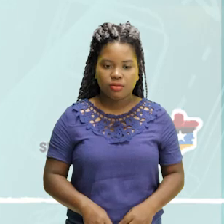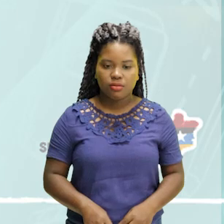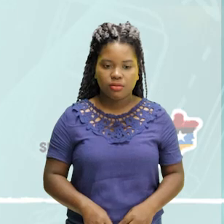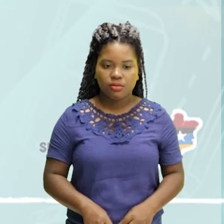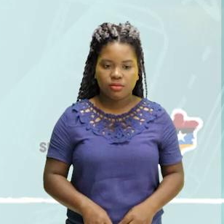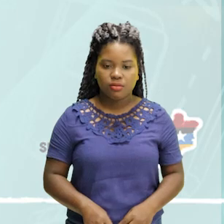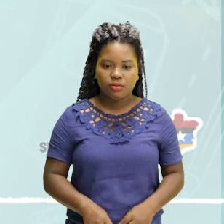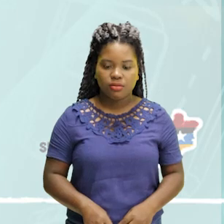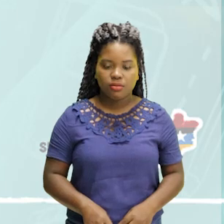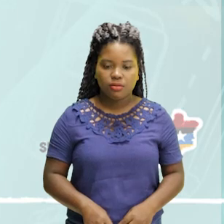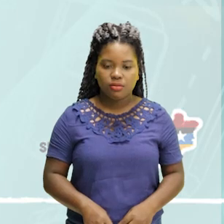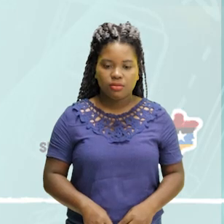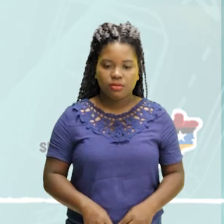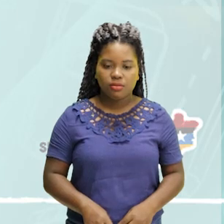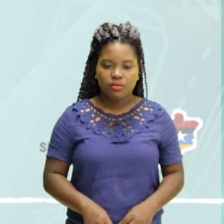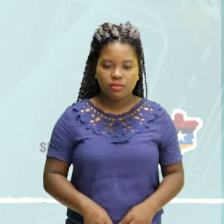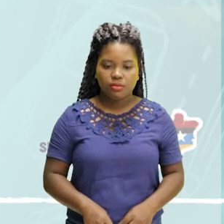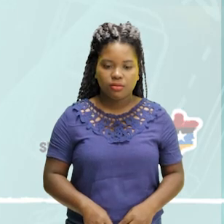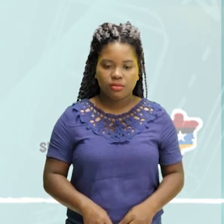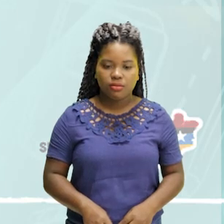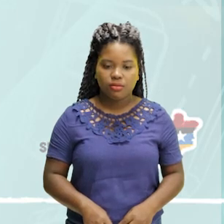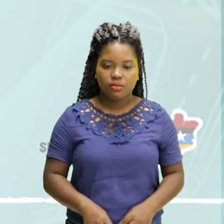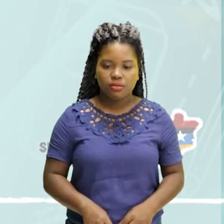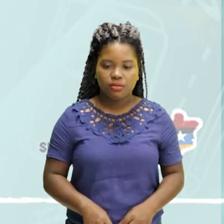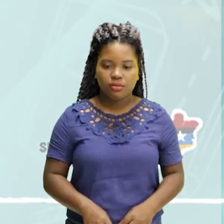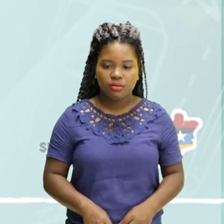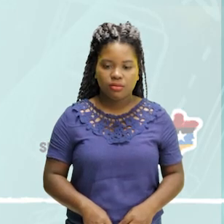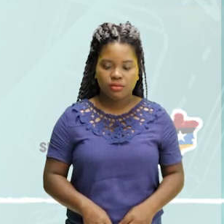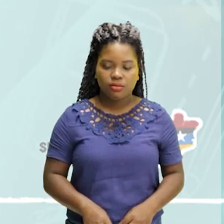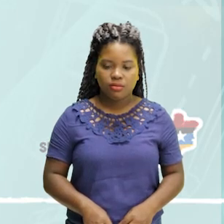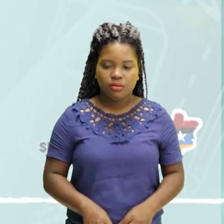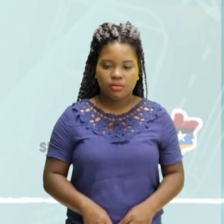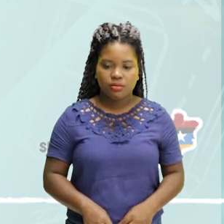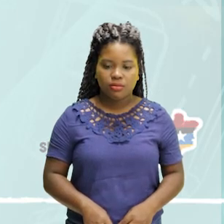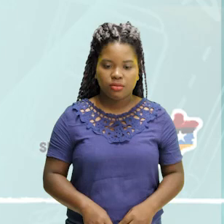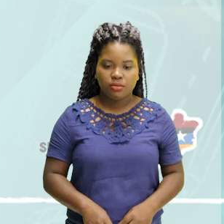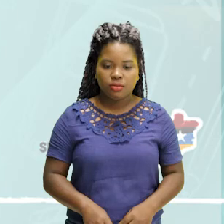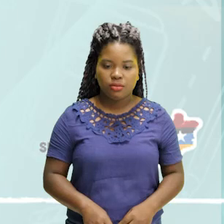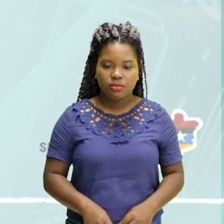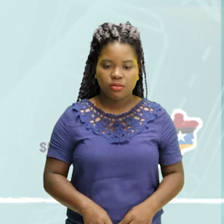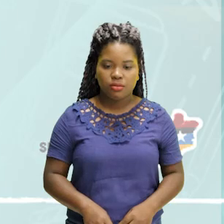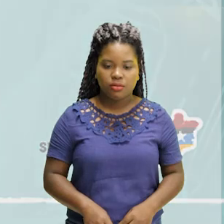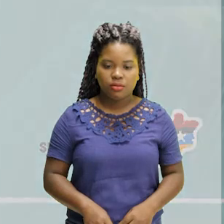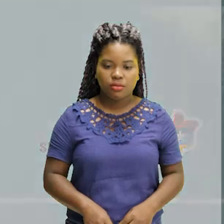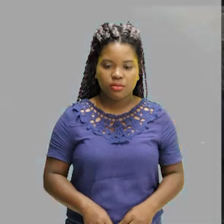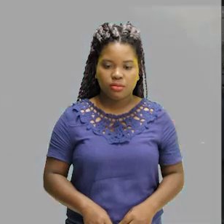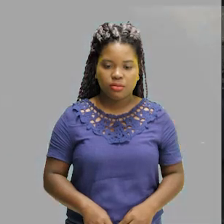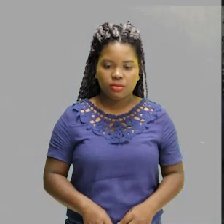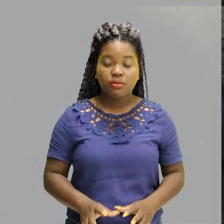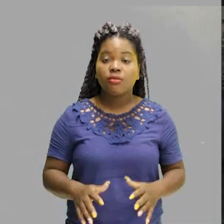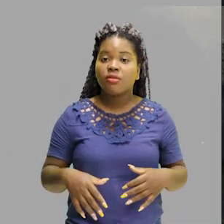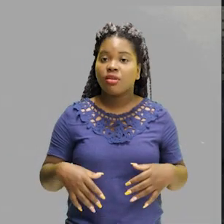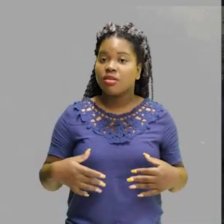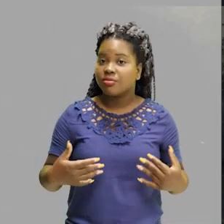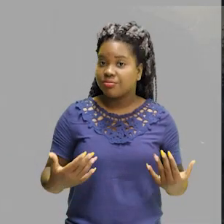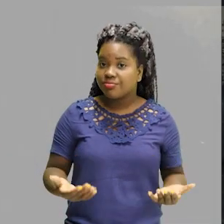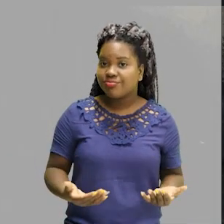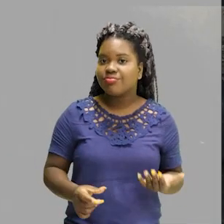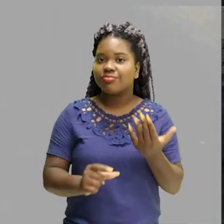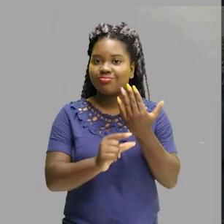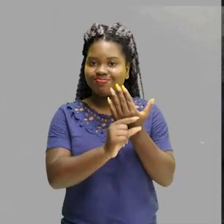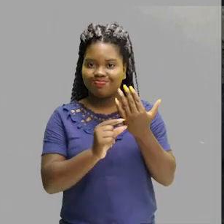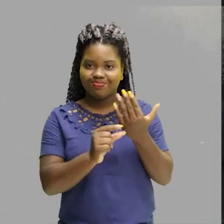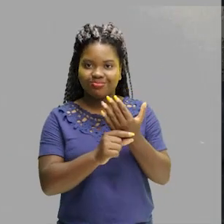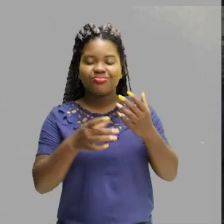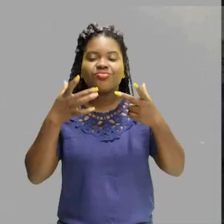até 1567, ele introduziu esse tipo de teatro em Portugal, tá? Então, a obra